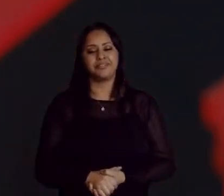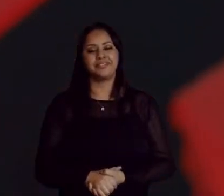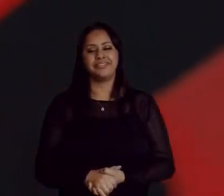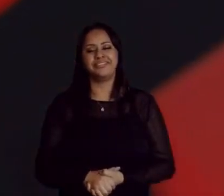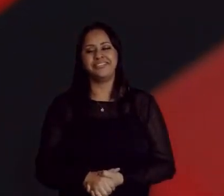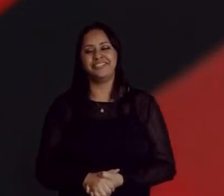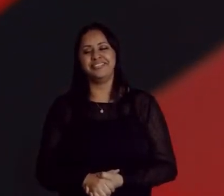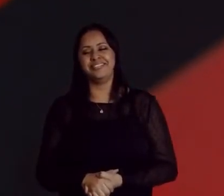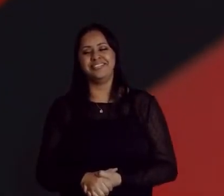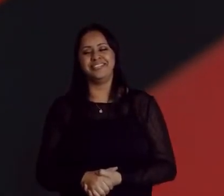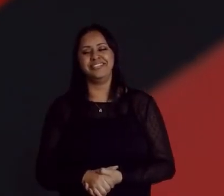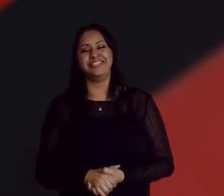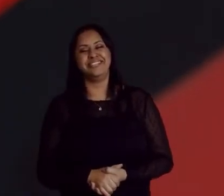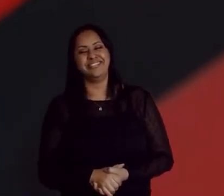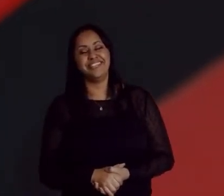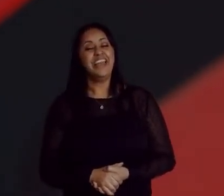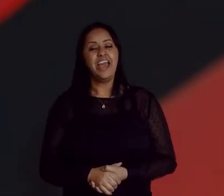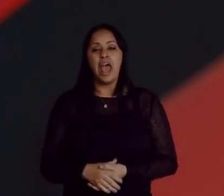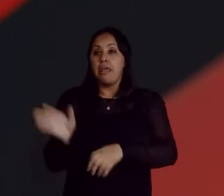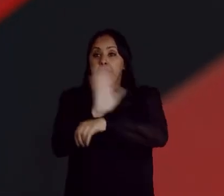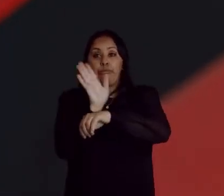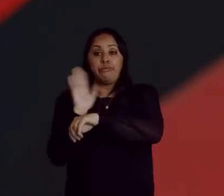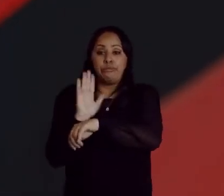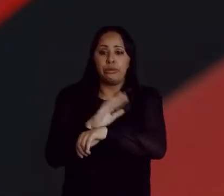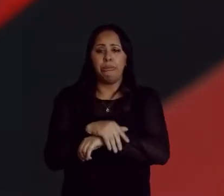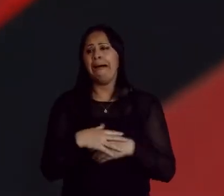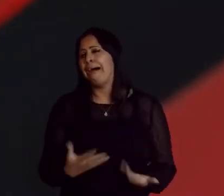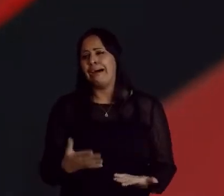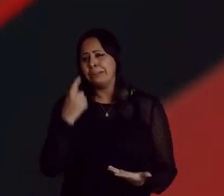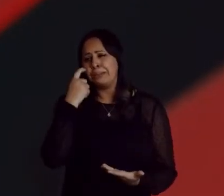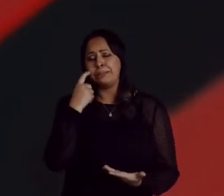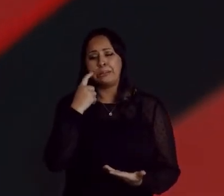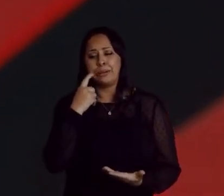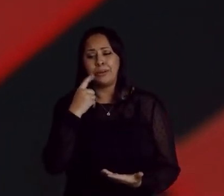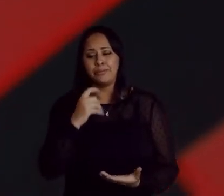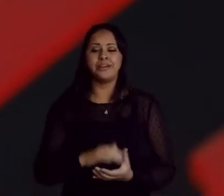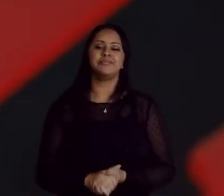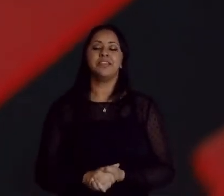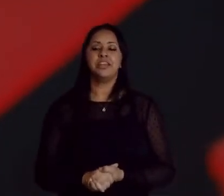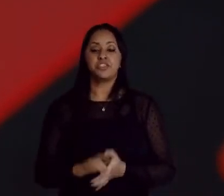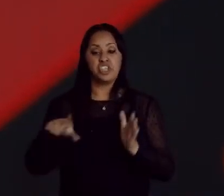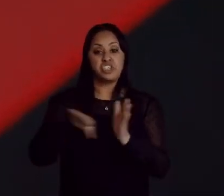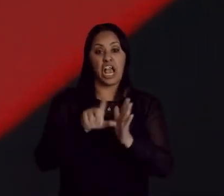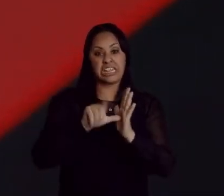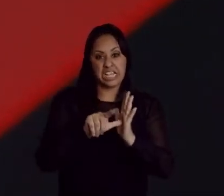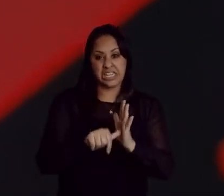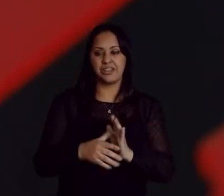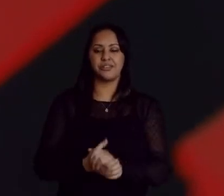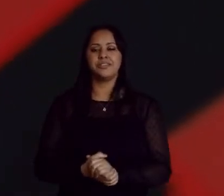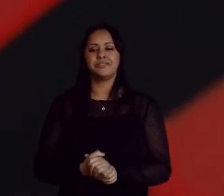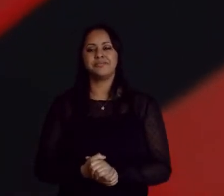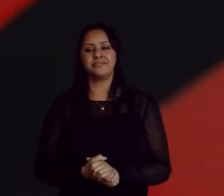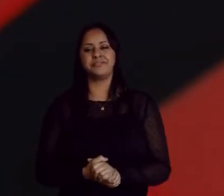Tudo a pessoa chora, gente. Ela vê um filme de drama, ela chora o filme inteiro. Se você chega atrasado, ou tem esposo que é